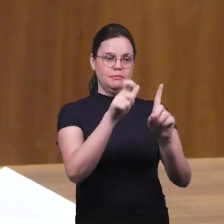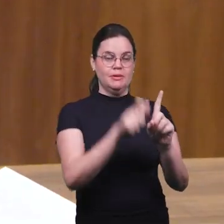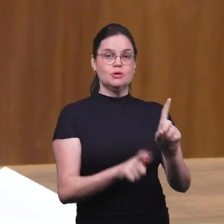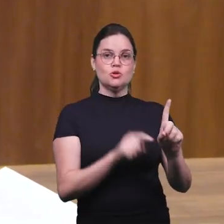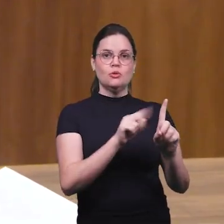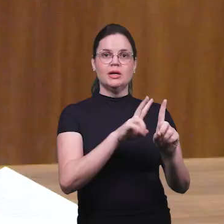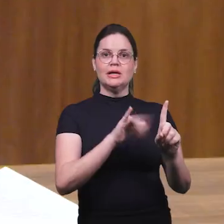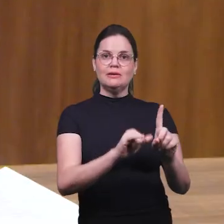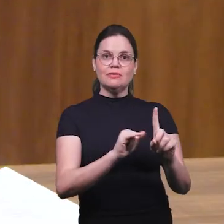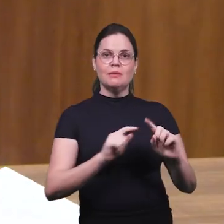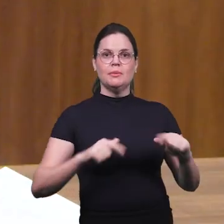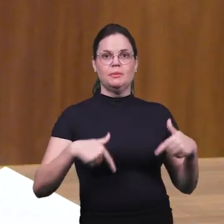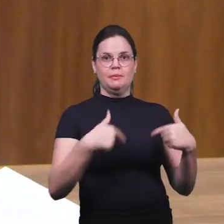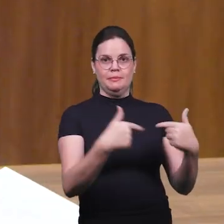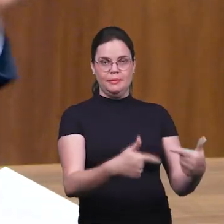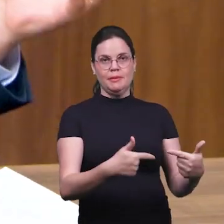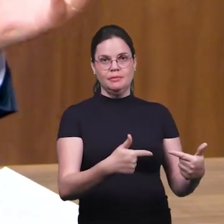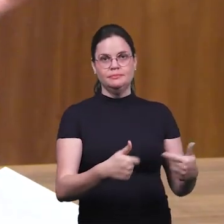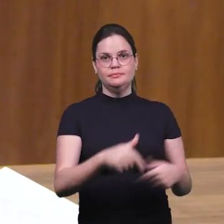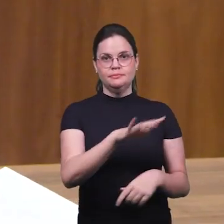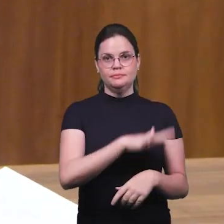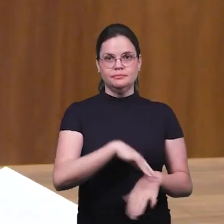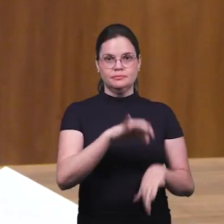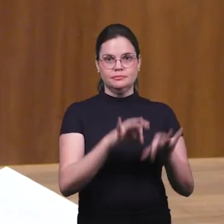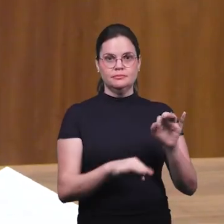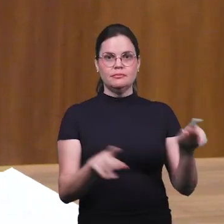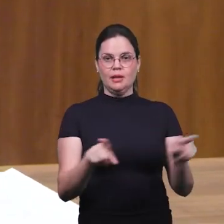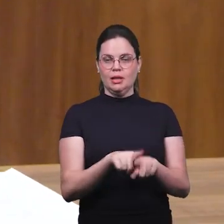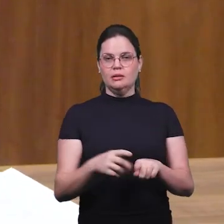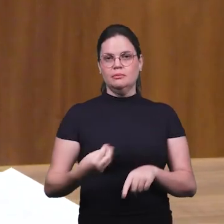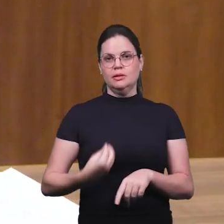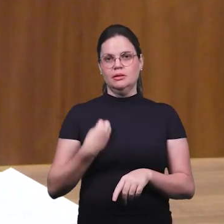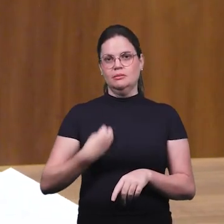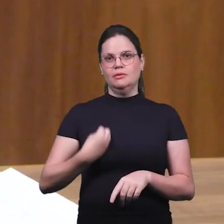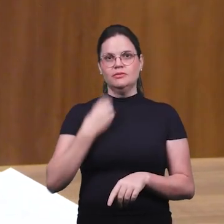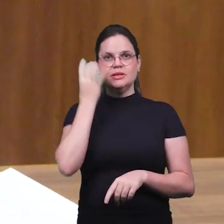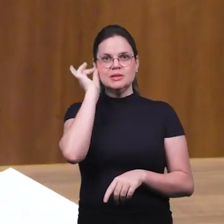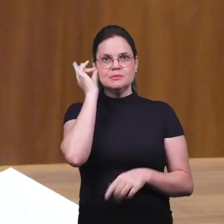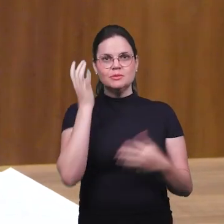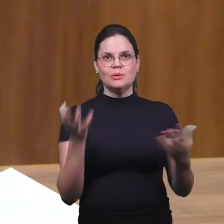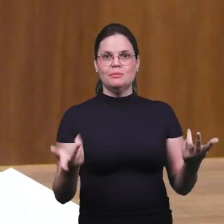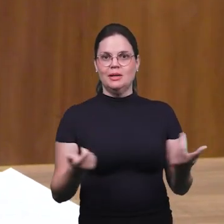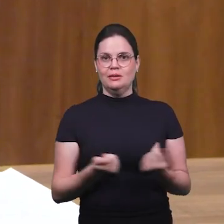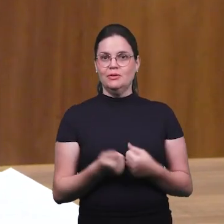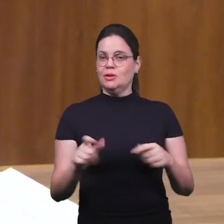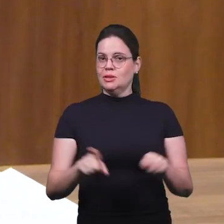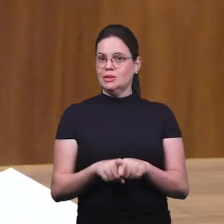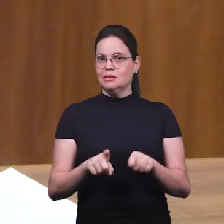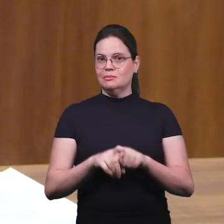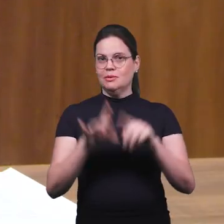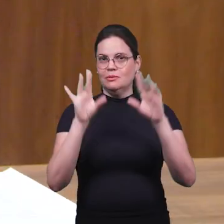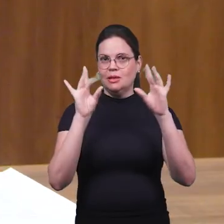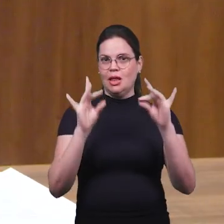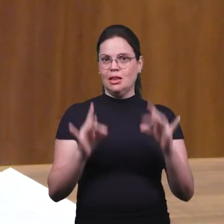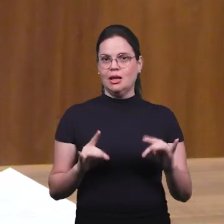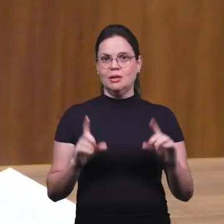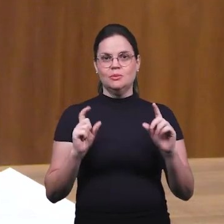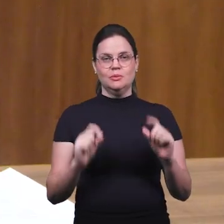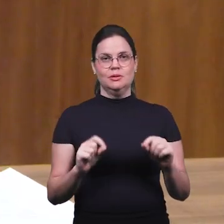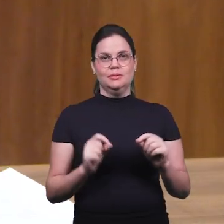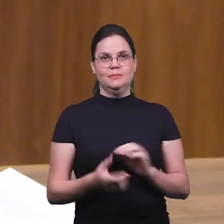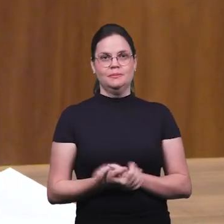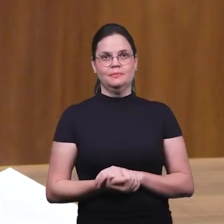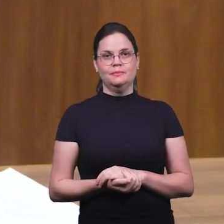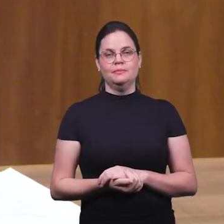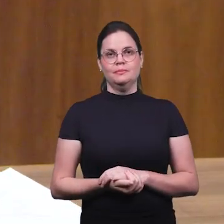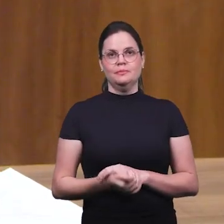são aspectos aí no plano jurídico, mas que também tem uma aplicação espiritual maravilhosa, né? E aí tem um detalhe, né? Só que a gente não mencionou aqui,